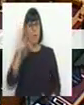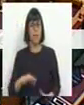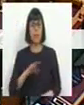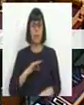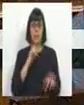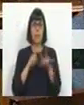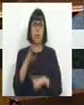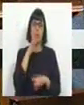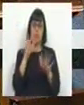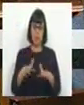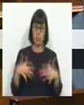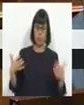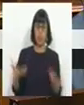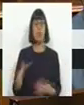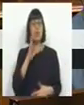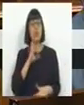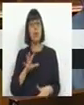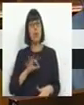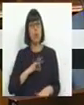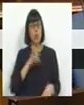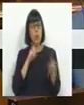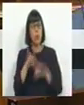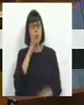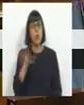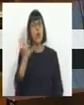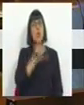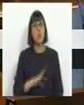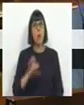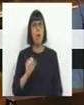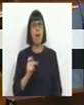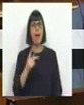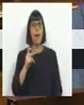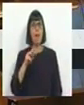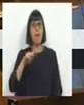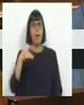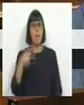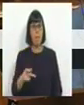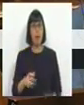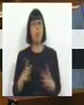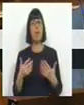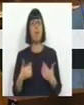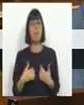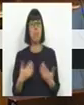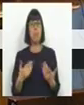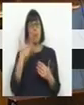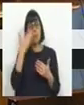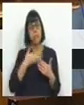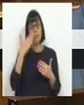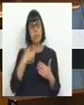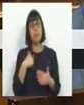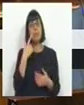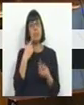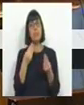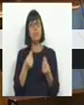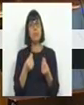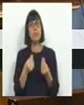Presidente, senhoras e senhores deputados, senhor deputado João Galamba. Nós, realmente, ao fim de algum tempo, vamos nos